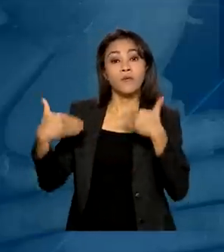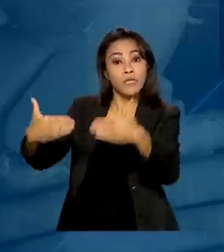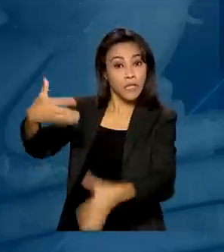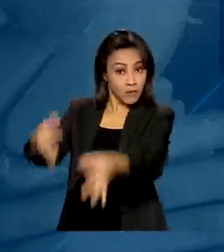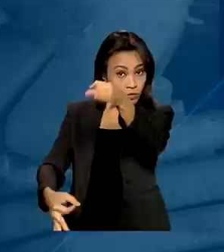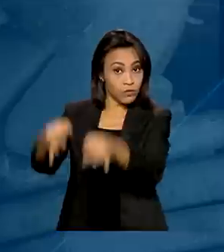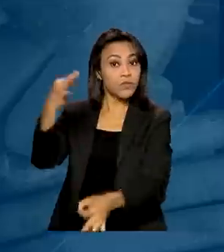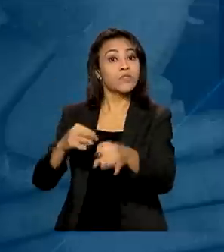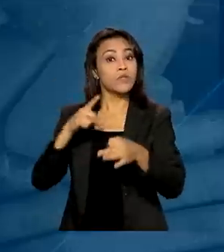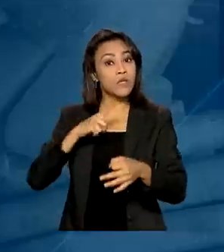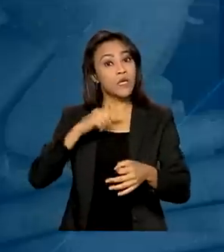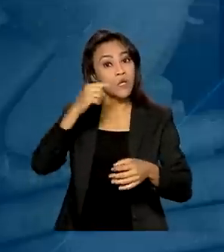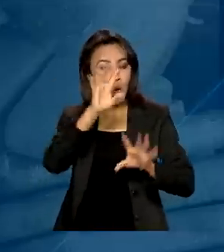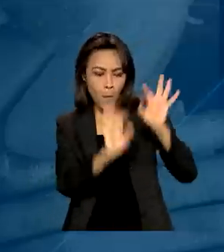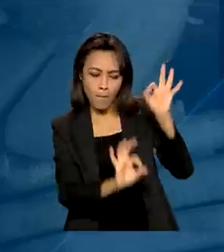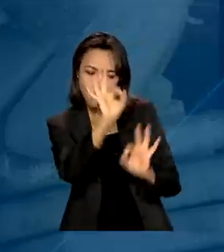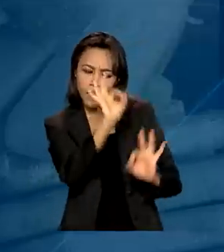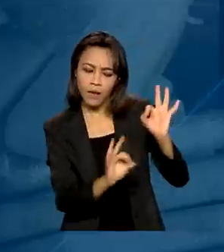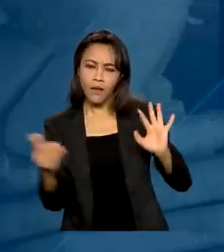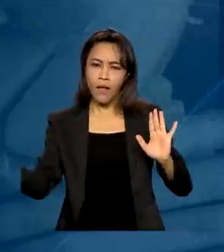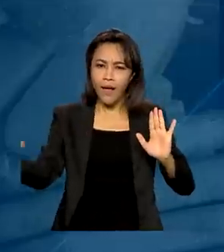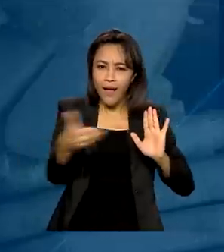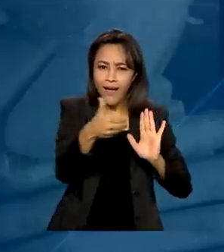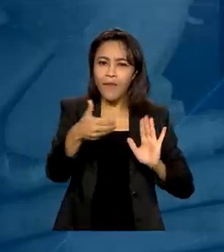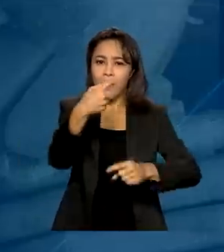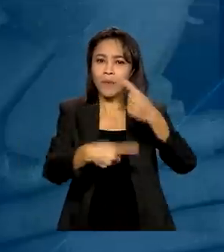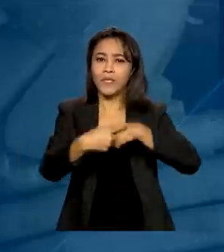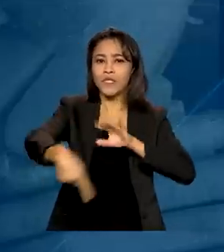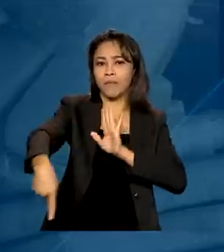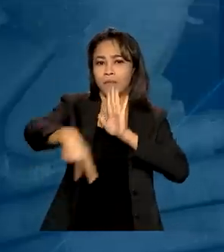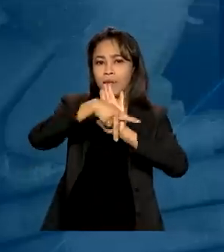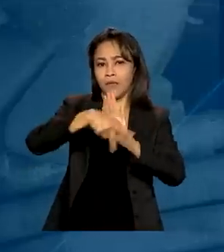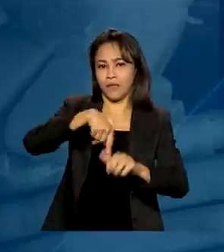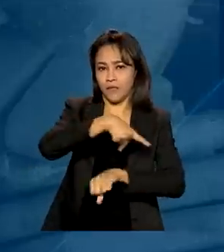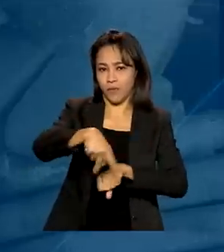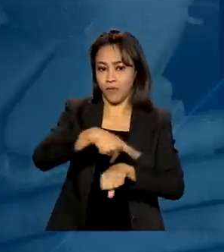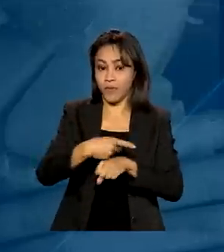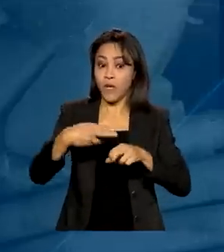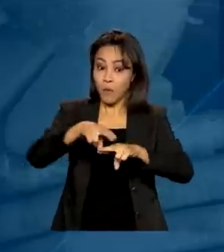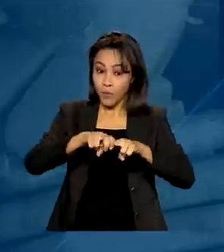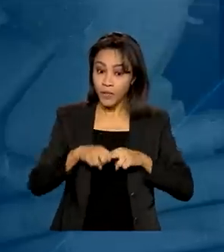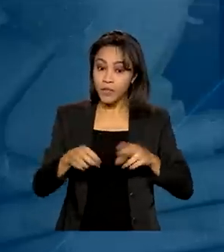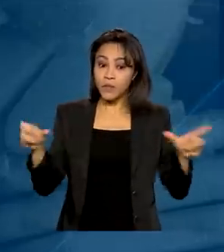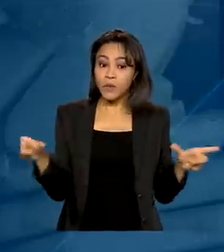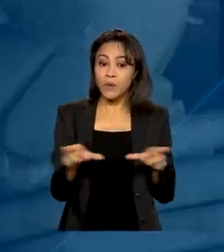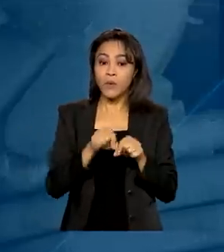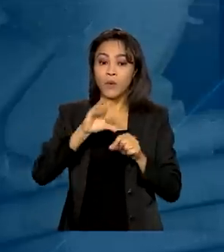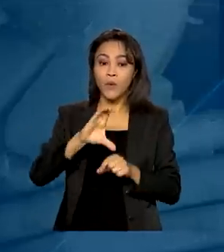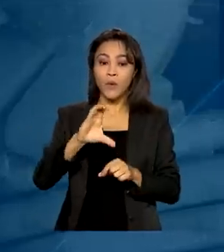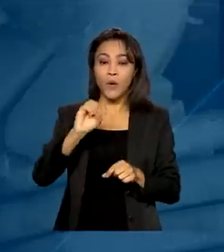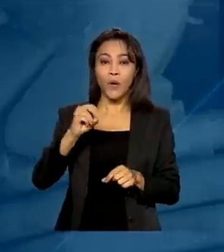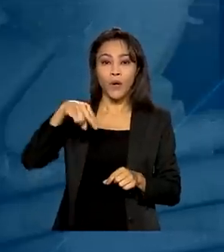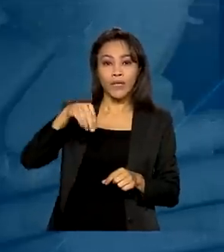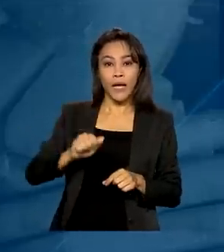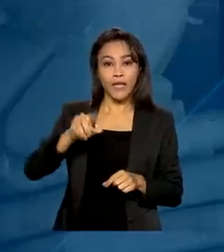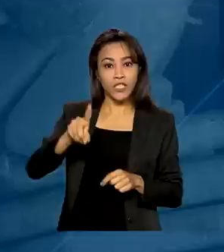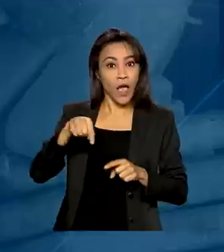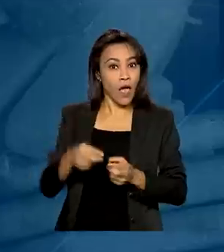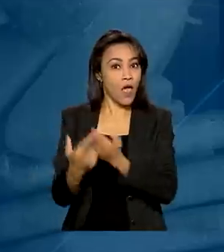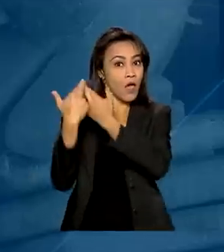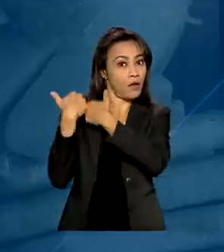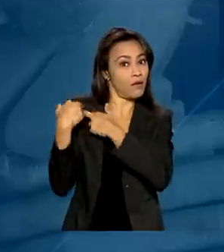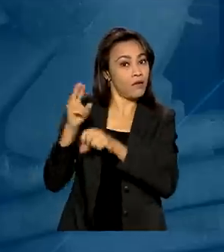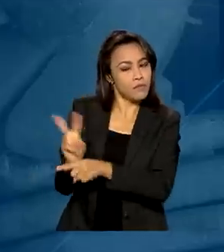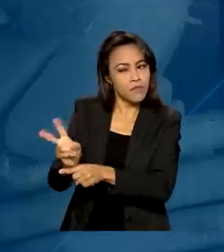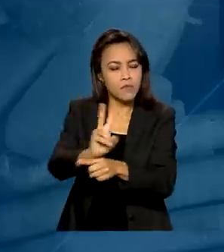define ainda o plano como política de estado assim o conadia é o responsável pelo monitoramento e a